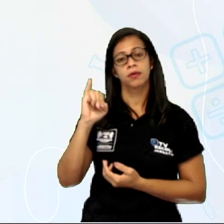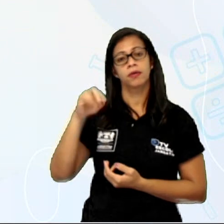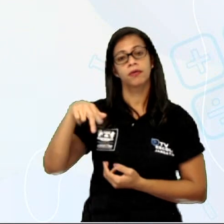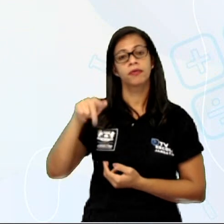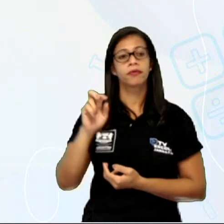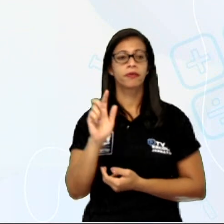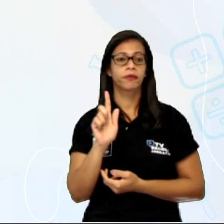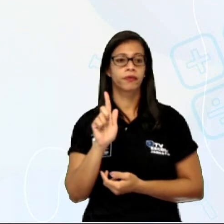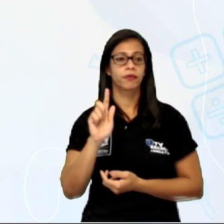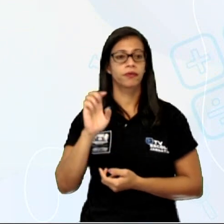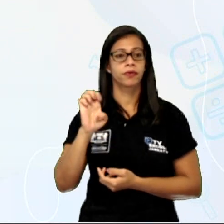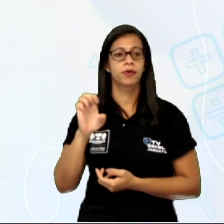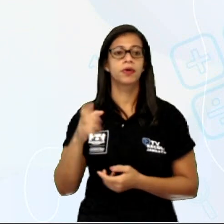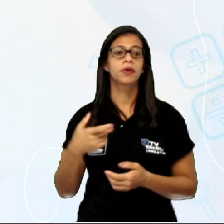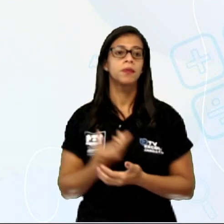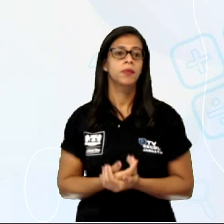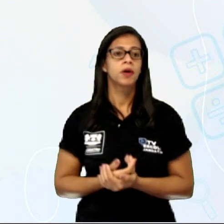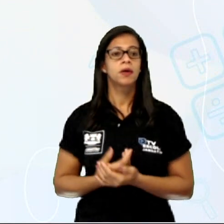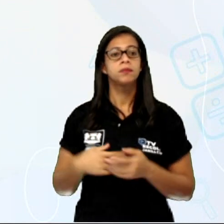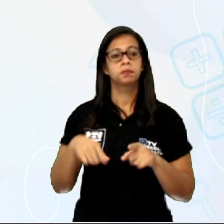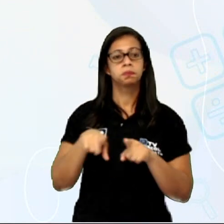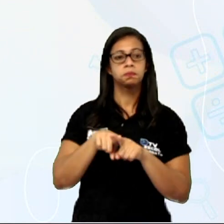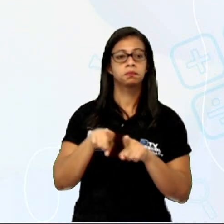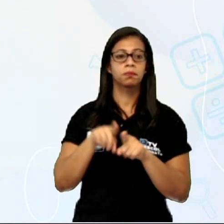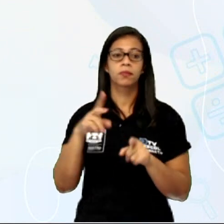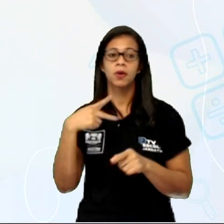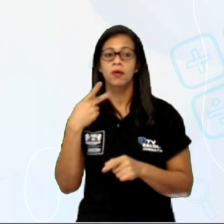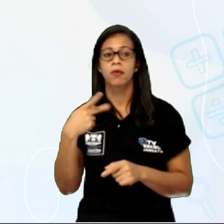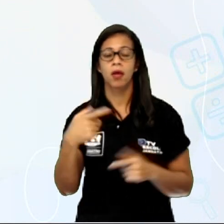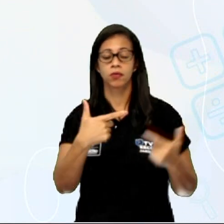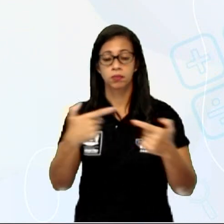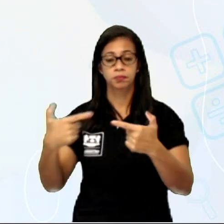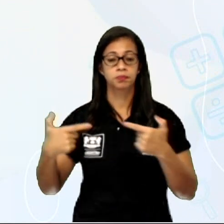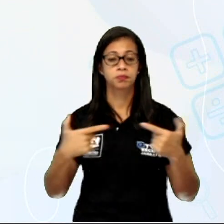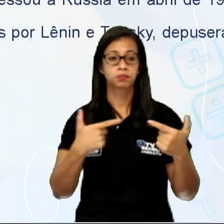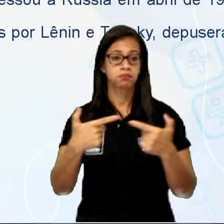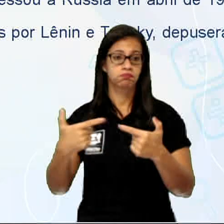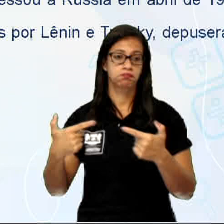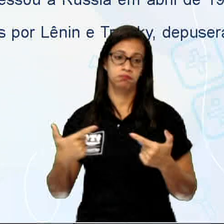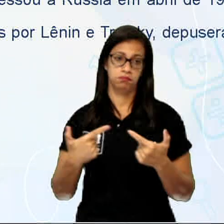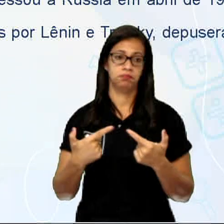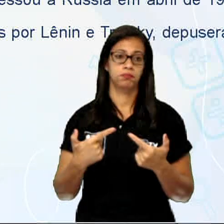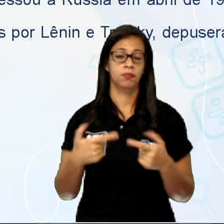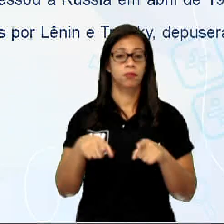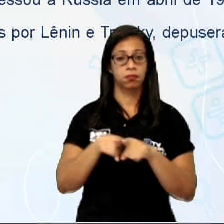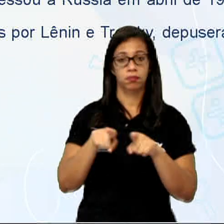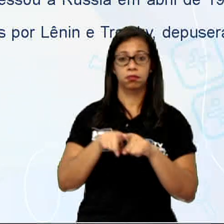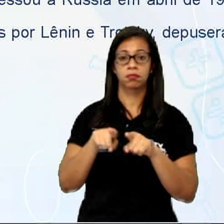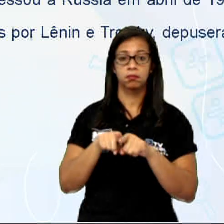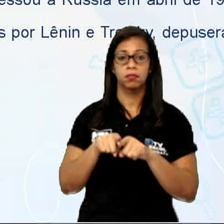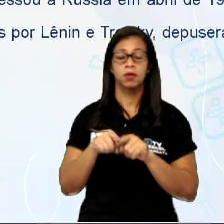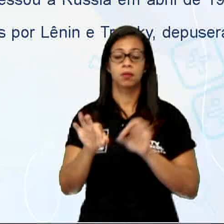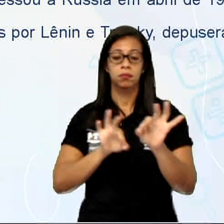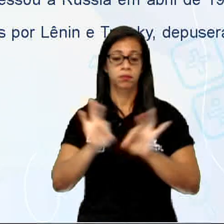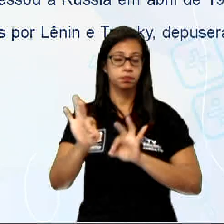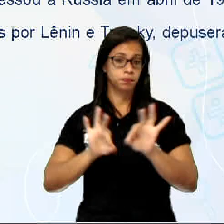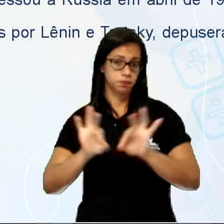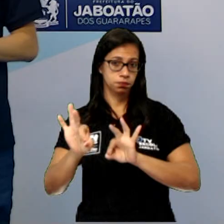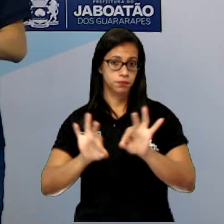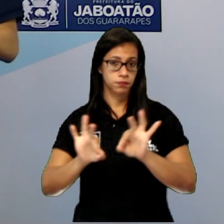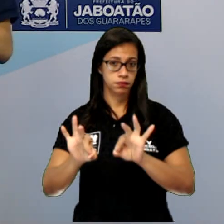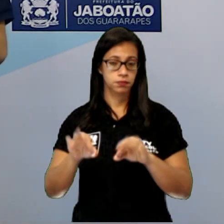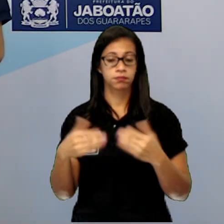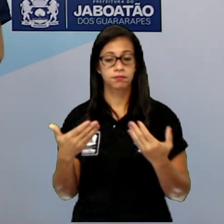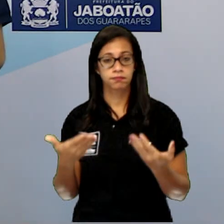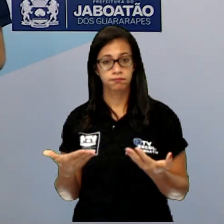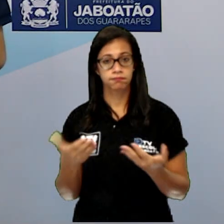a União das Repúblicas Socialistas Soviéticas, falamos sobre a ditadura stalinista e sobre os planos quinquenais. Então, gente, deixo